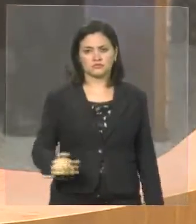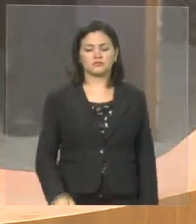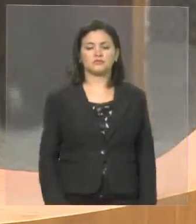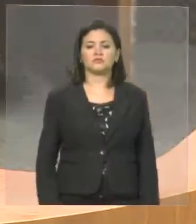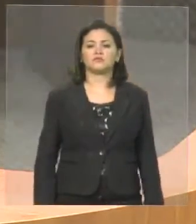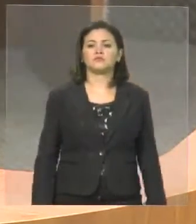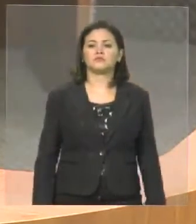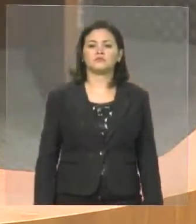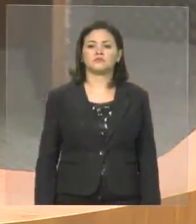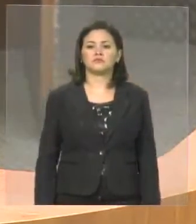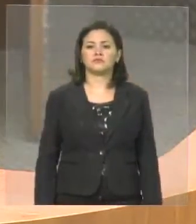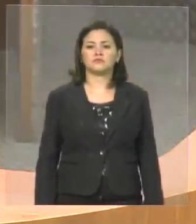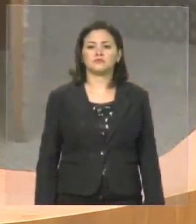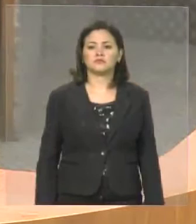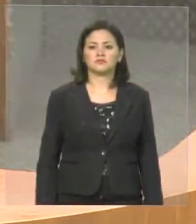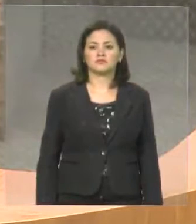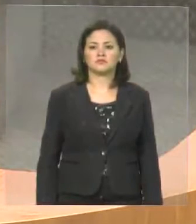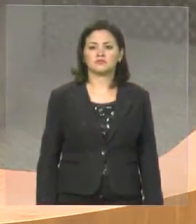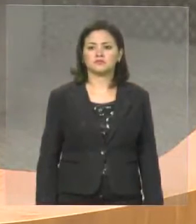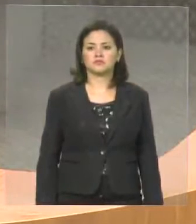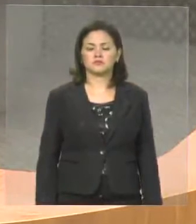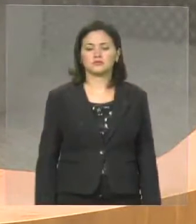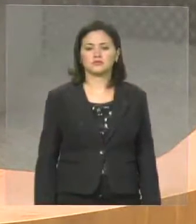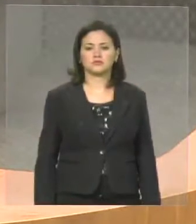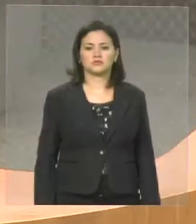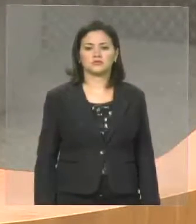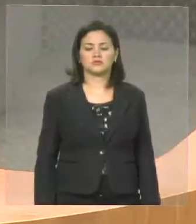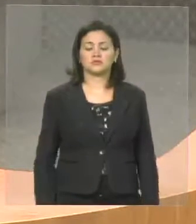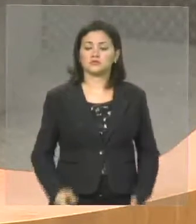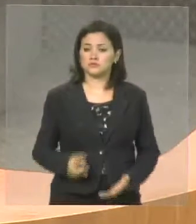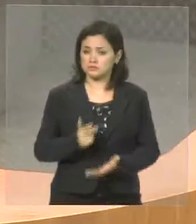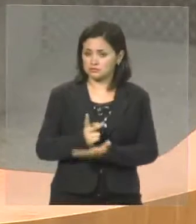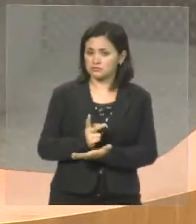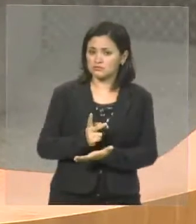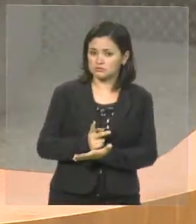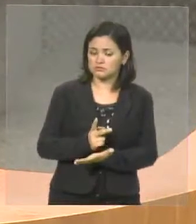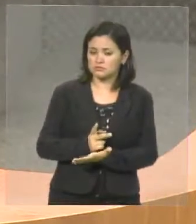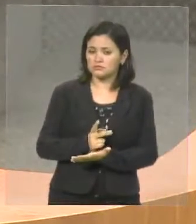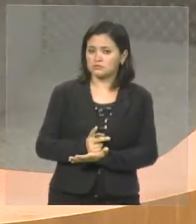forma, de forma covarde, de forma vil,